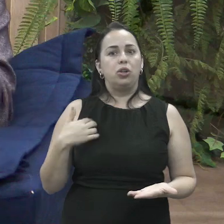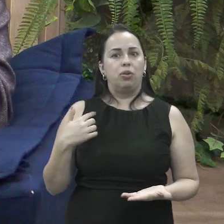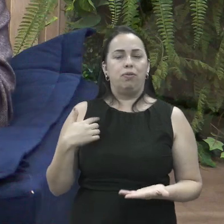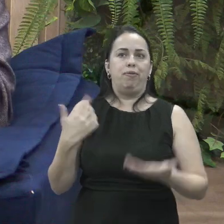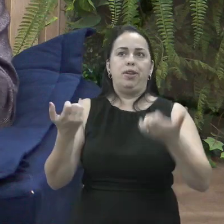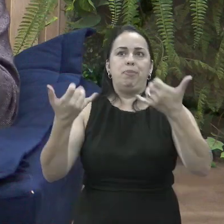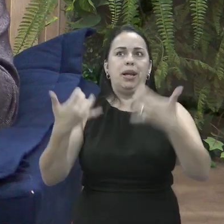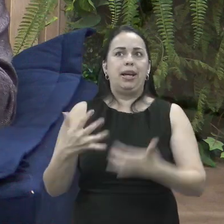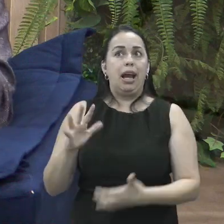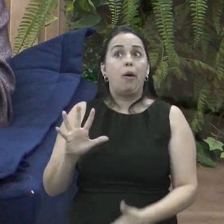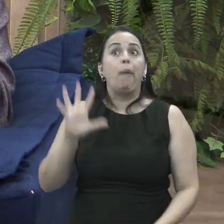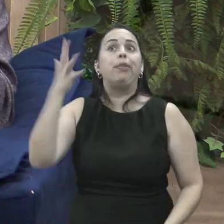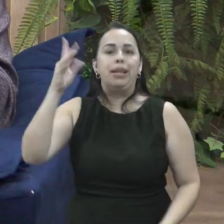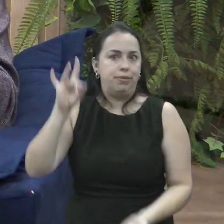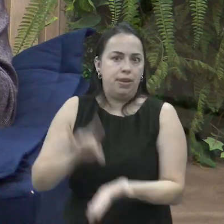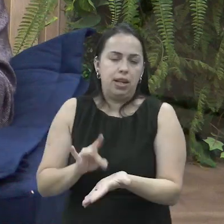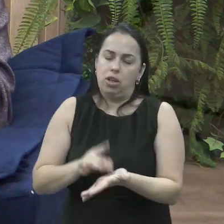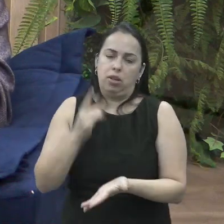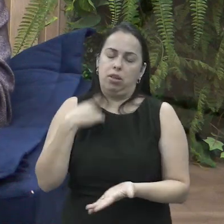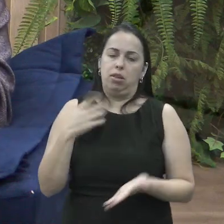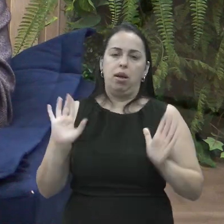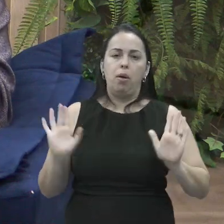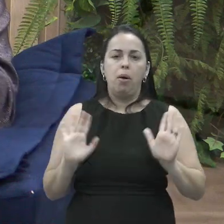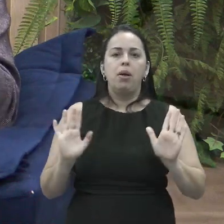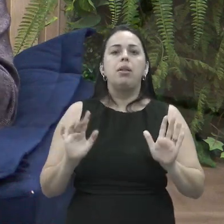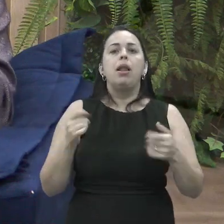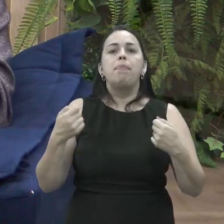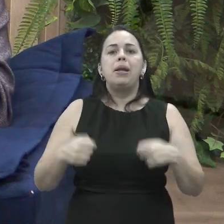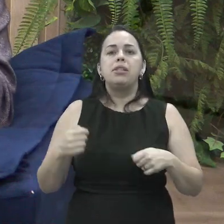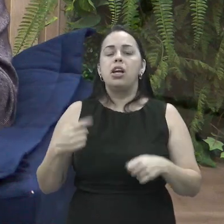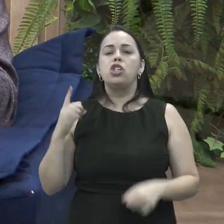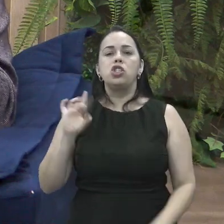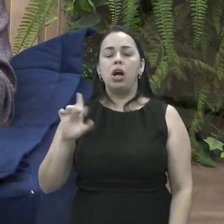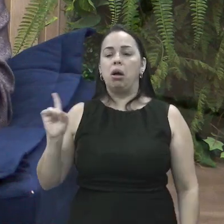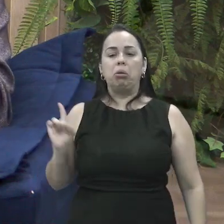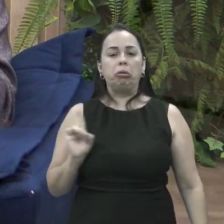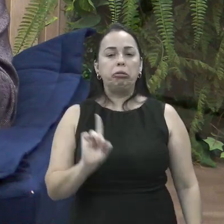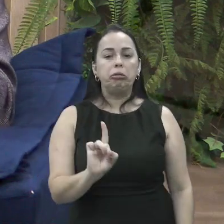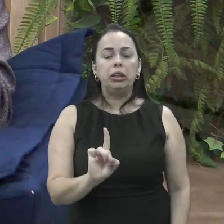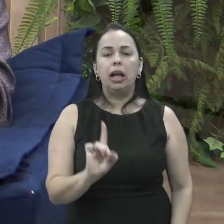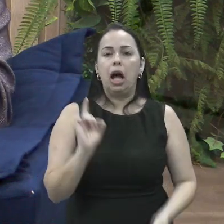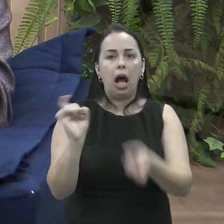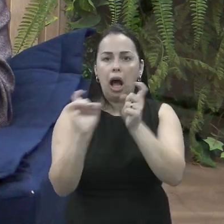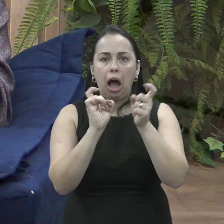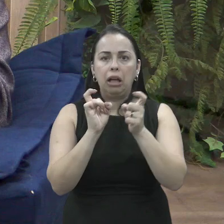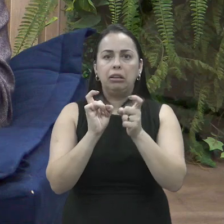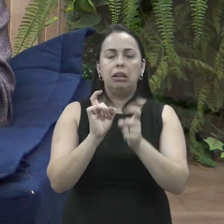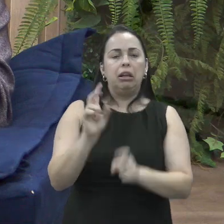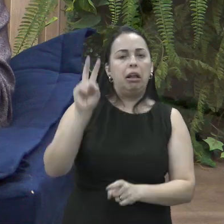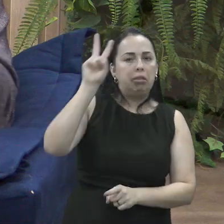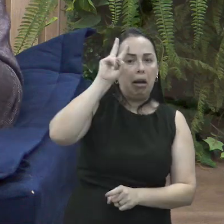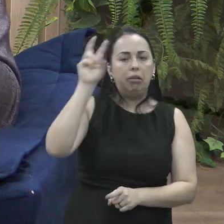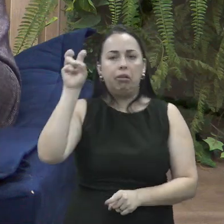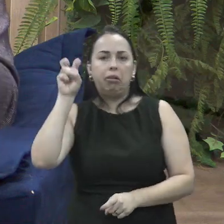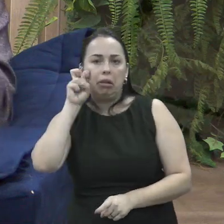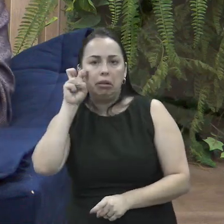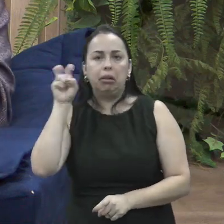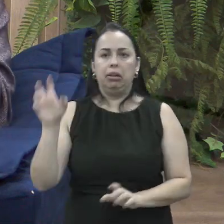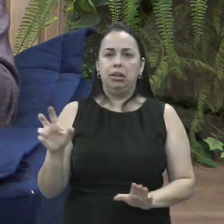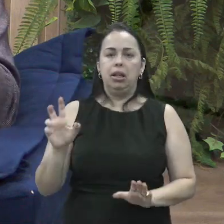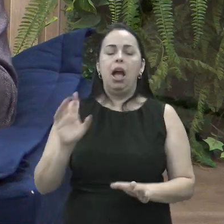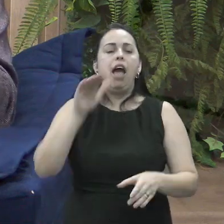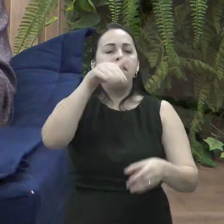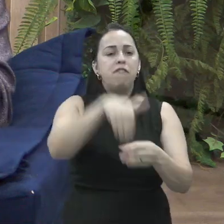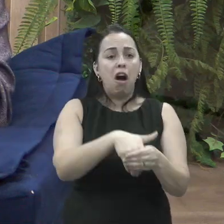acontece, mas eu não consigo conceber como em outras cidades, por exemplo, em que o vereador ele compareça apenas nas sessões. Comparece na terça, comparece na